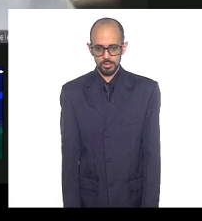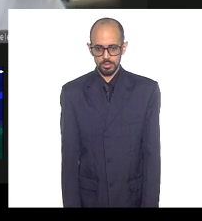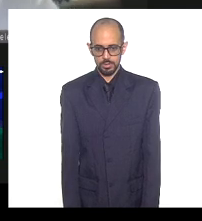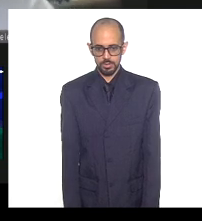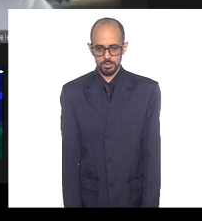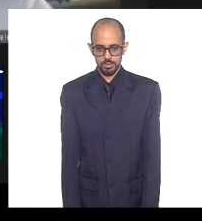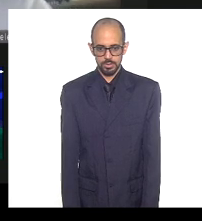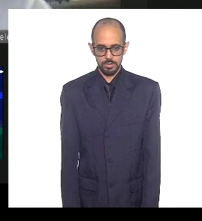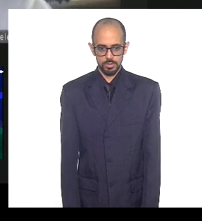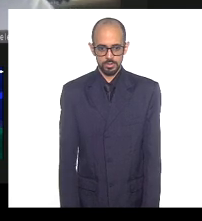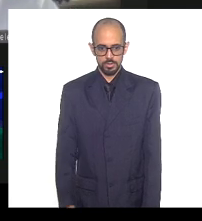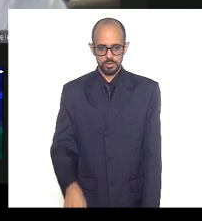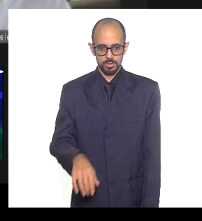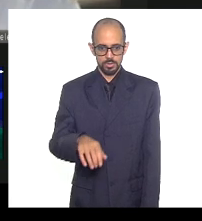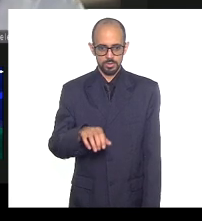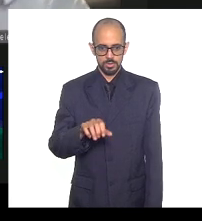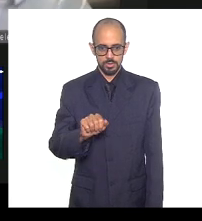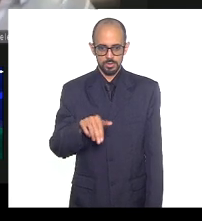André você está sem áudio